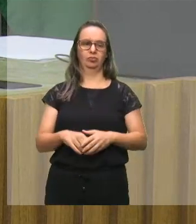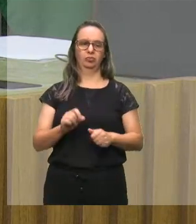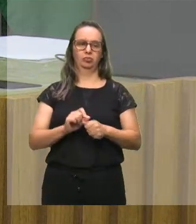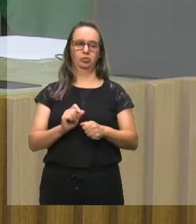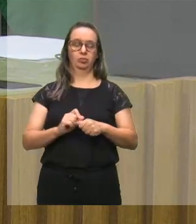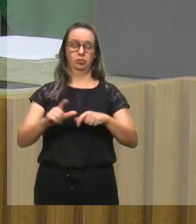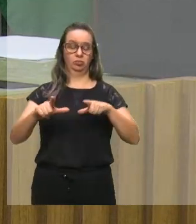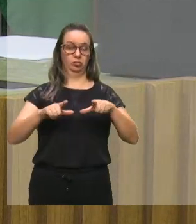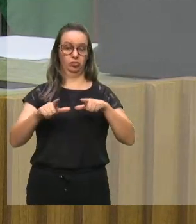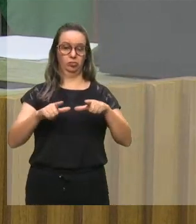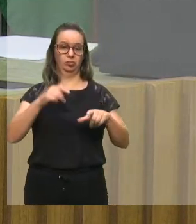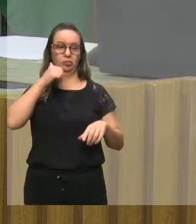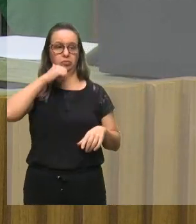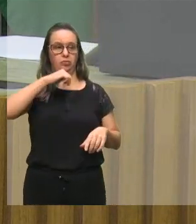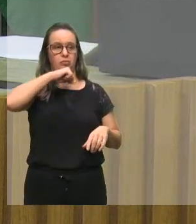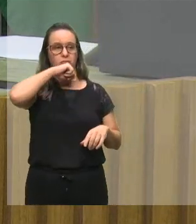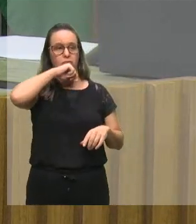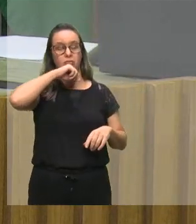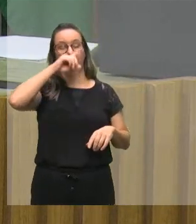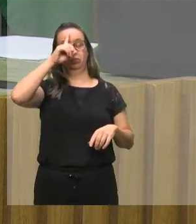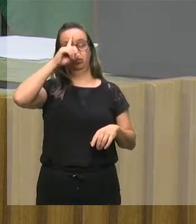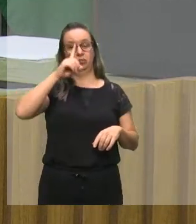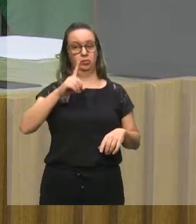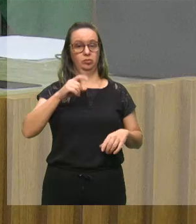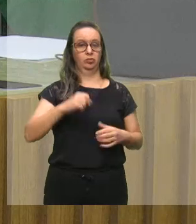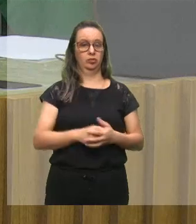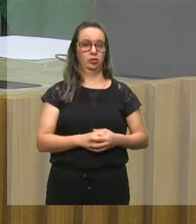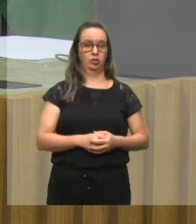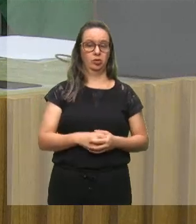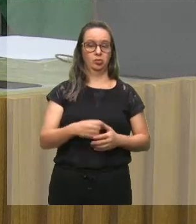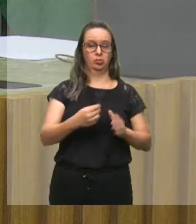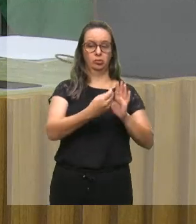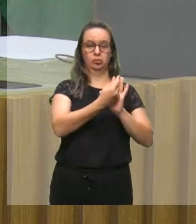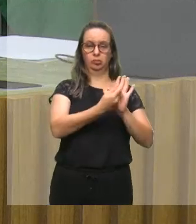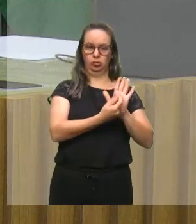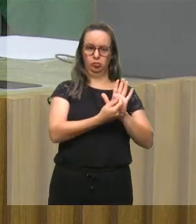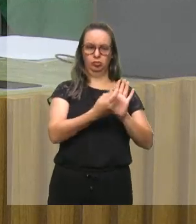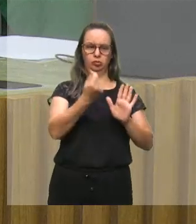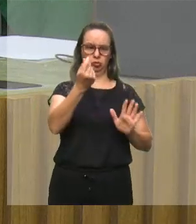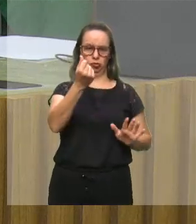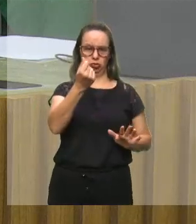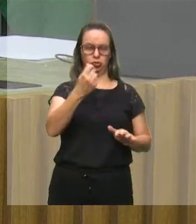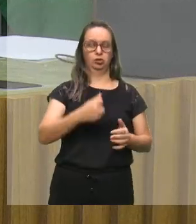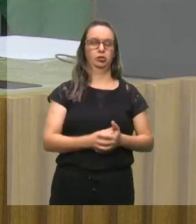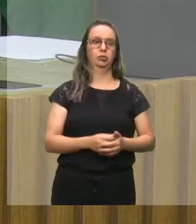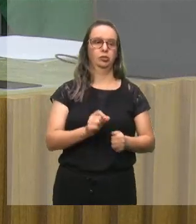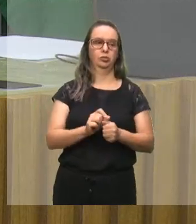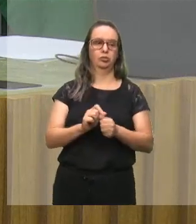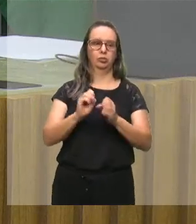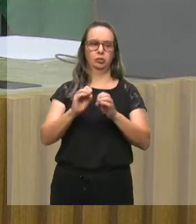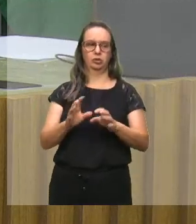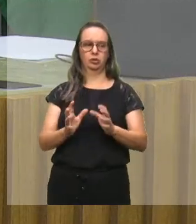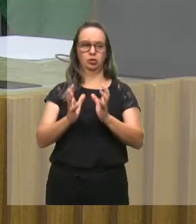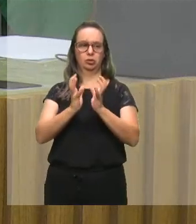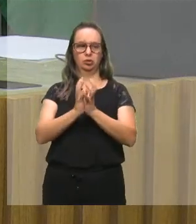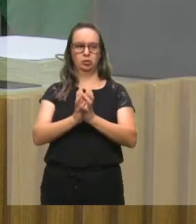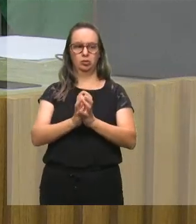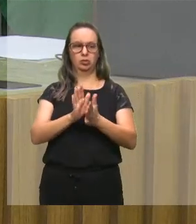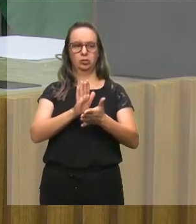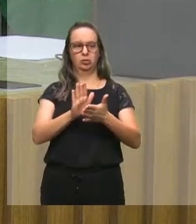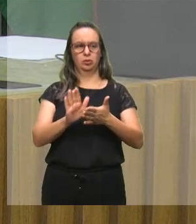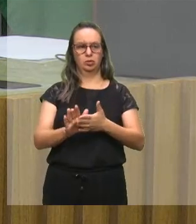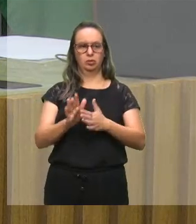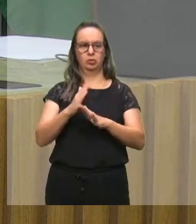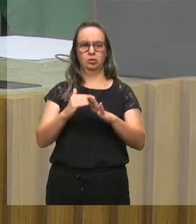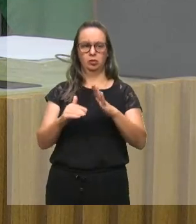mães. Então, se pudesse ser destinado uma verba para poder criar equipes, para passar por todas as unidades, orientando